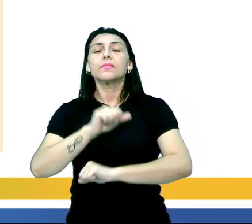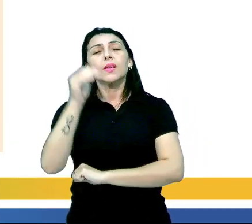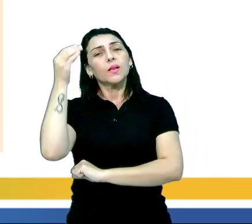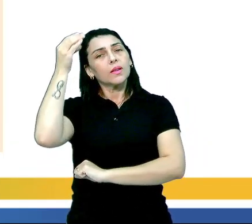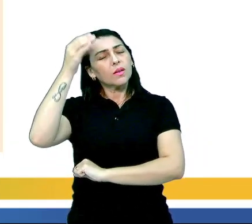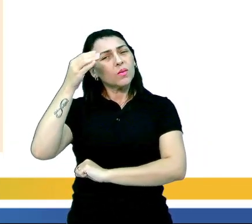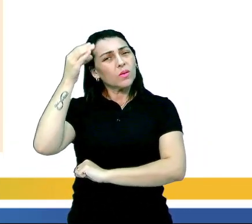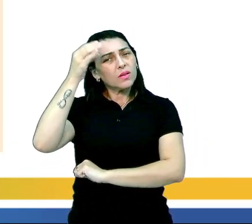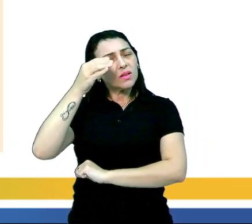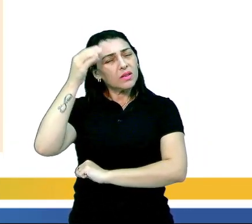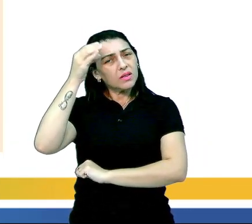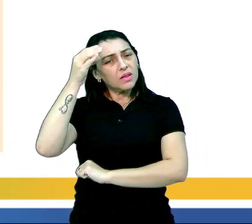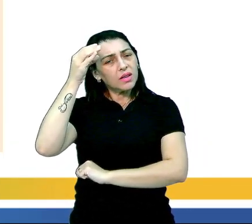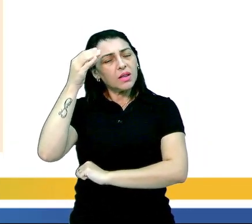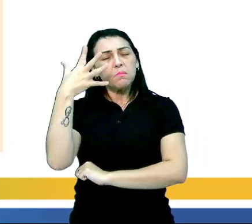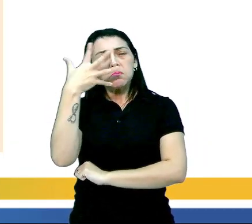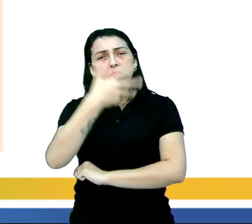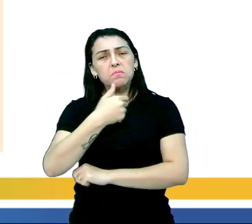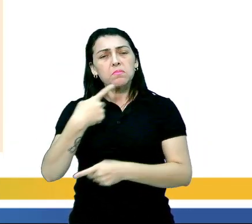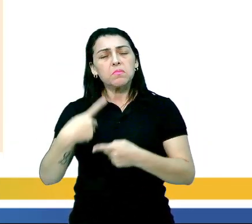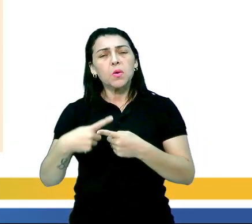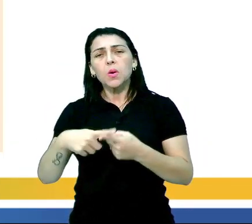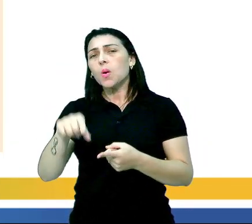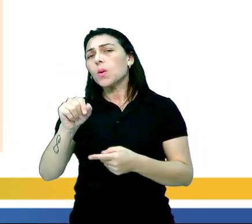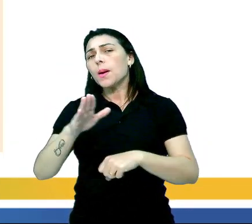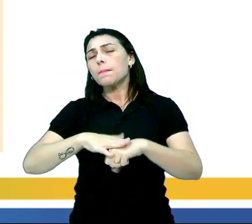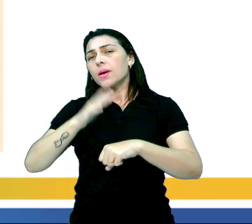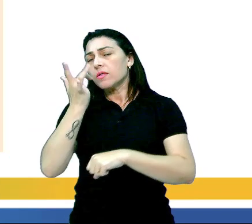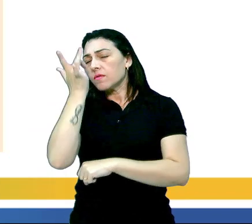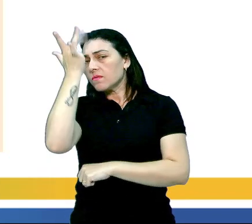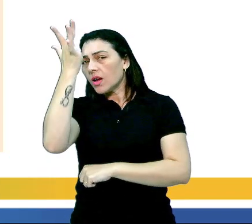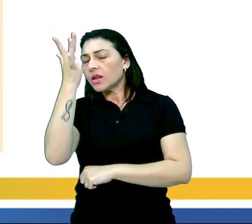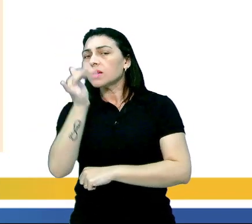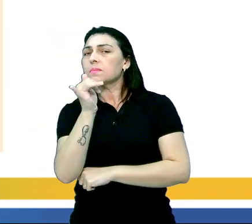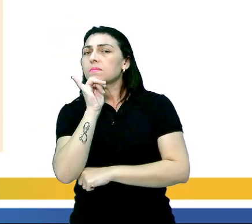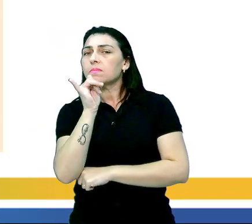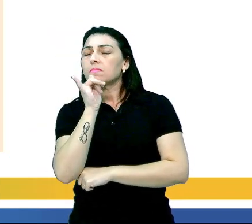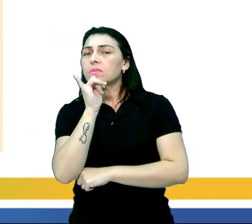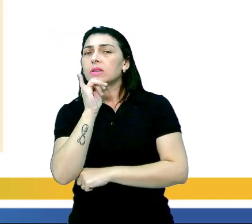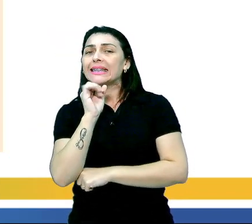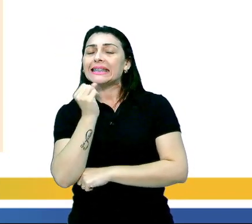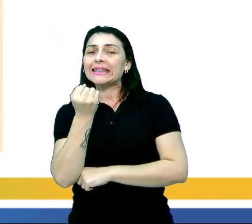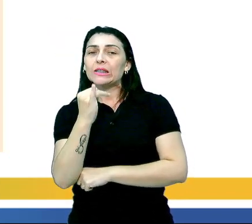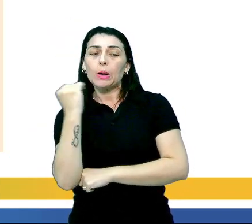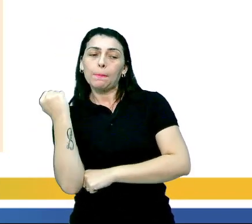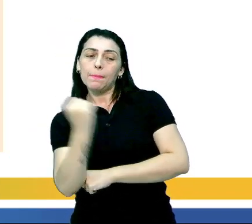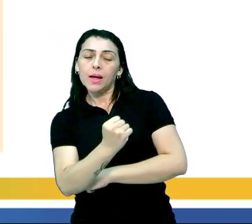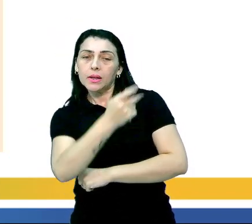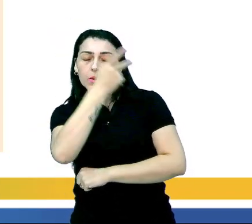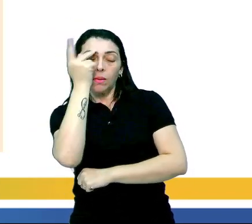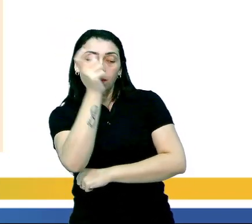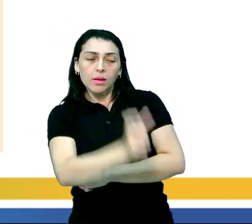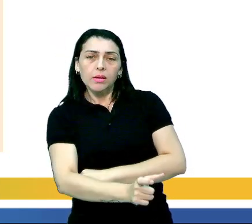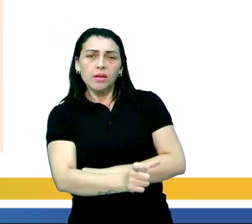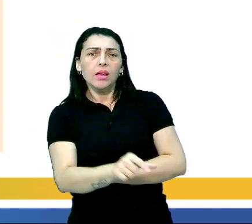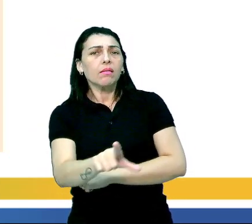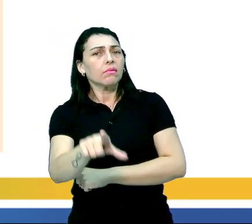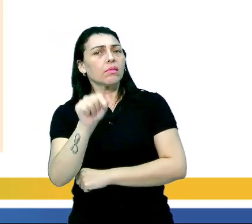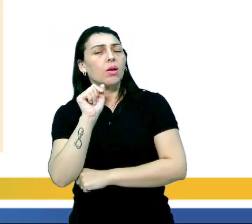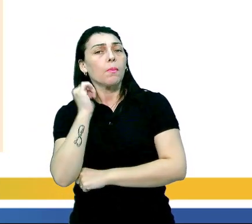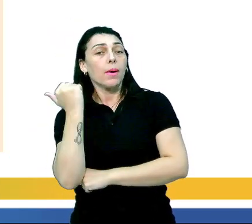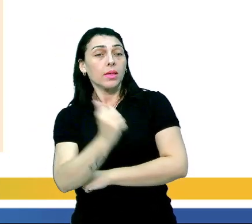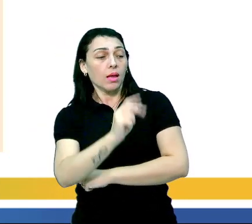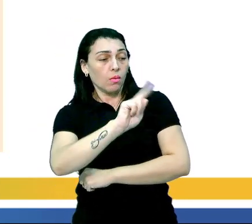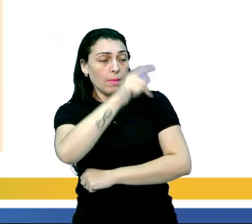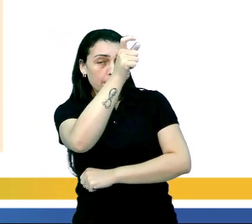complexidade de consciência. Isso aqui é bonito porque o que é mais fácil a gente, por exemplo, se eu tiver que matar algum ser vivo hoje, é preferível que eu mate